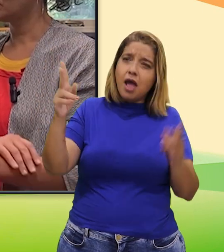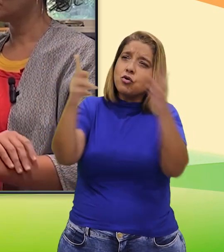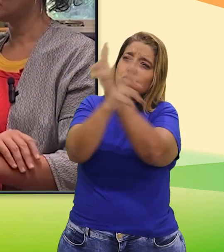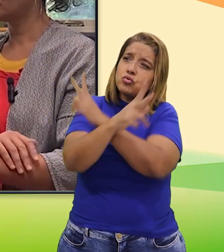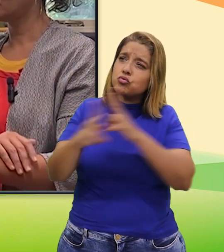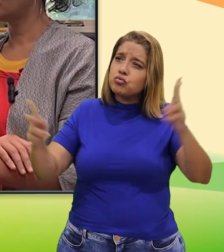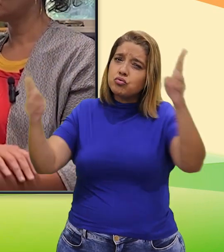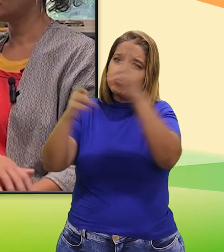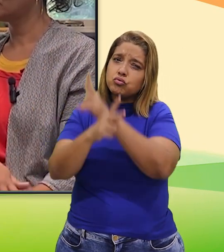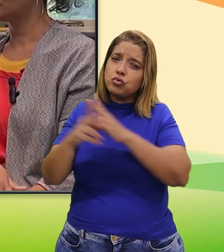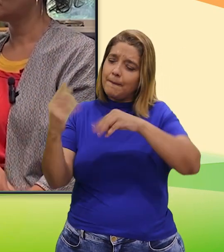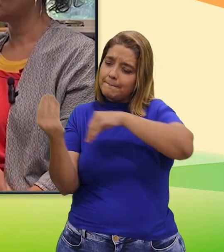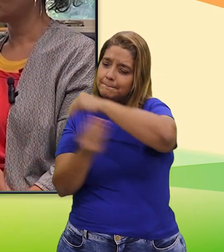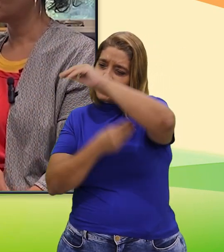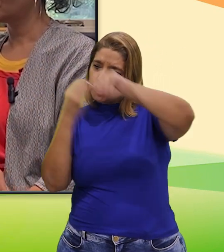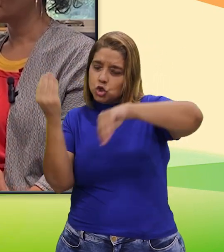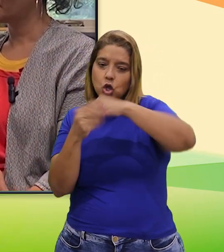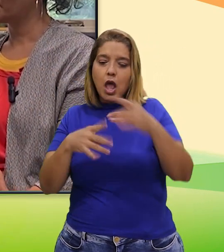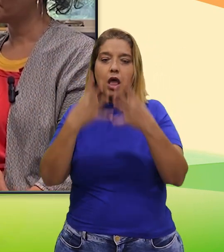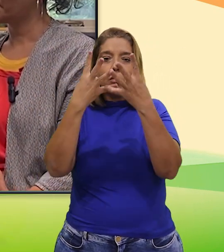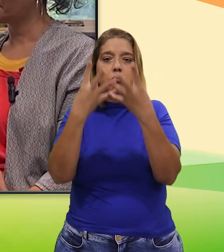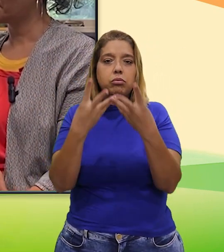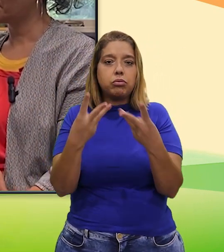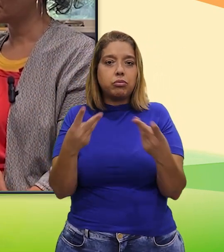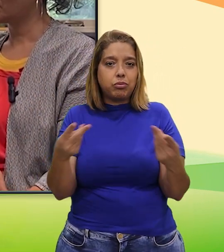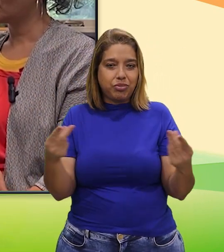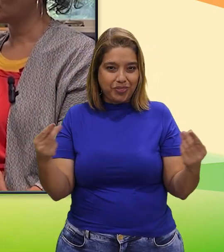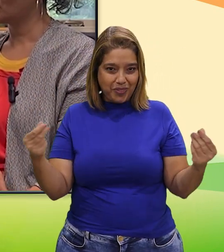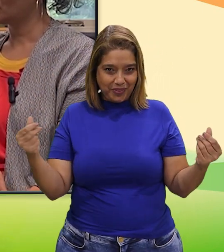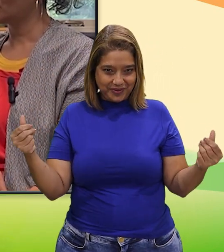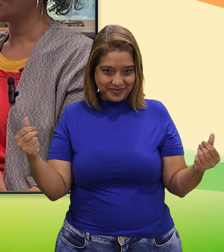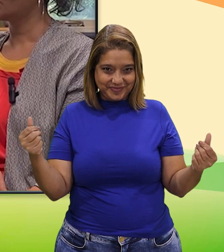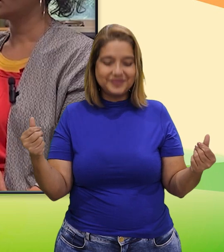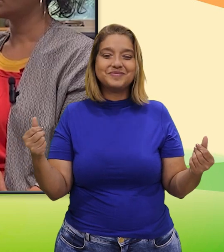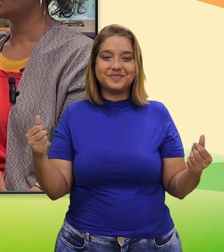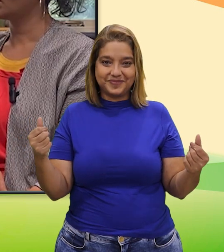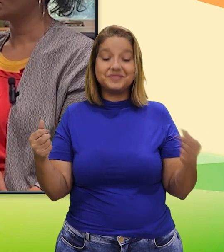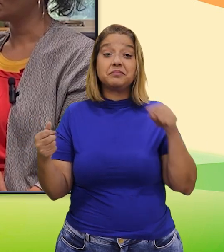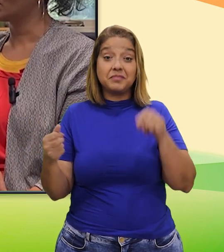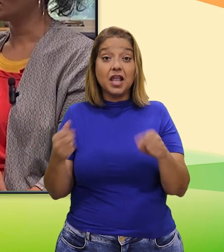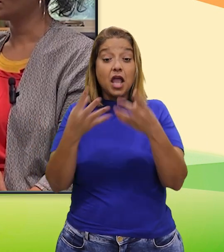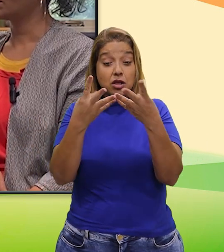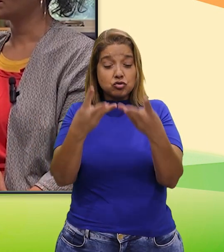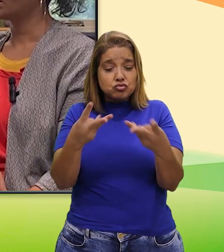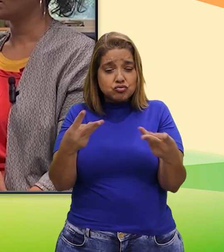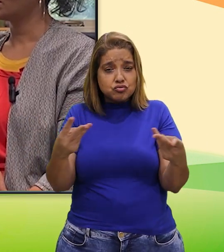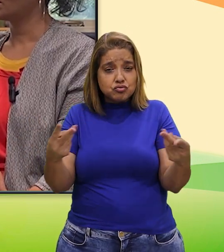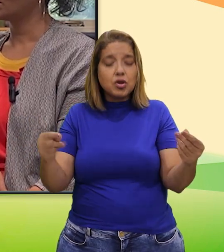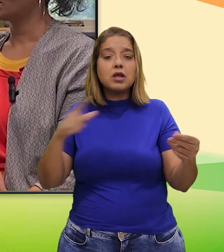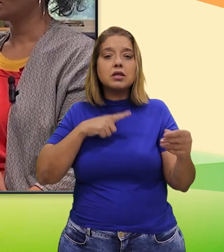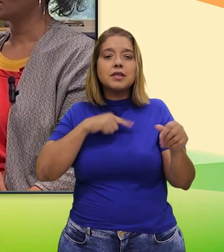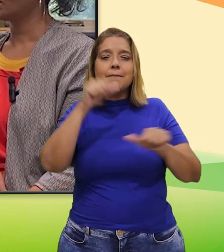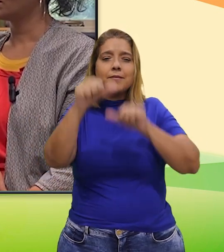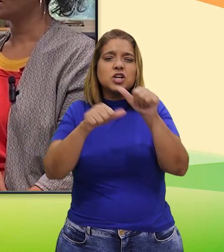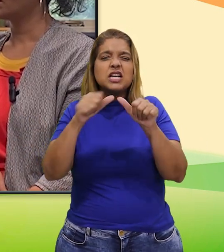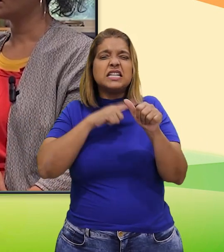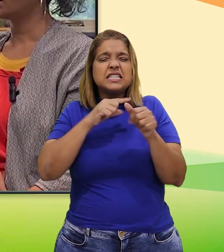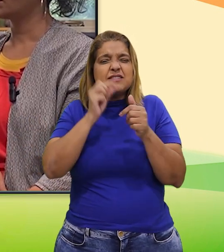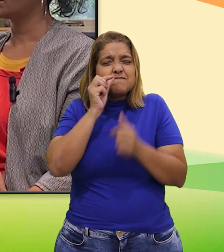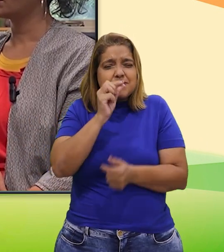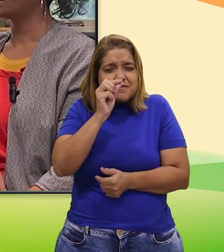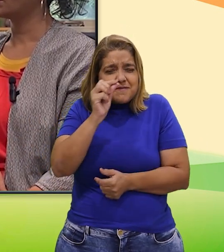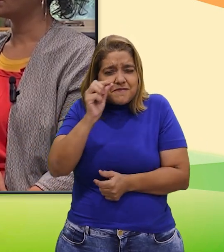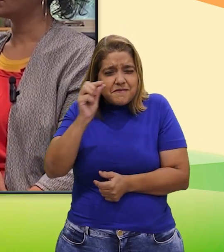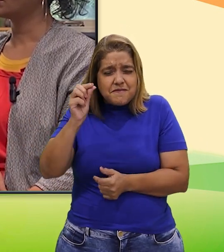solar e do oxigênio que tem no ar, ele se decompõe, ele se fragmenta. Ele se fragmenta e